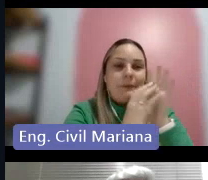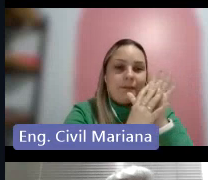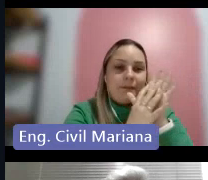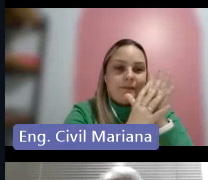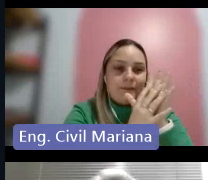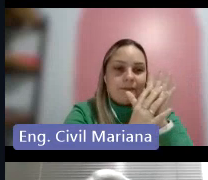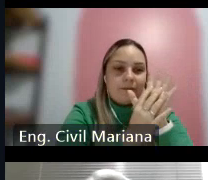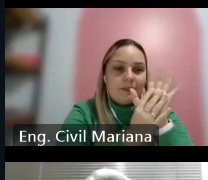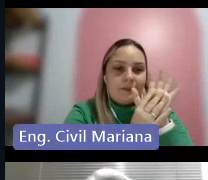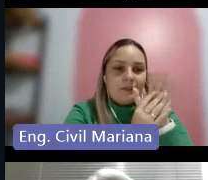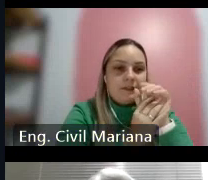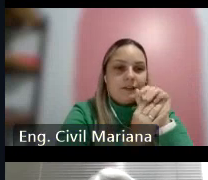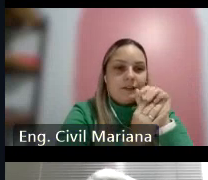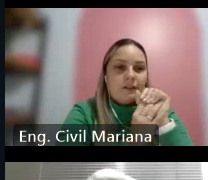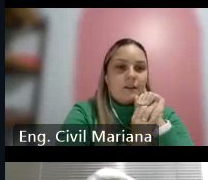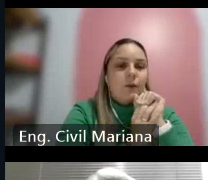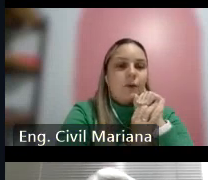Sabe uma...